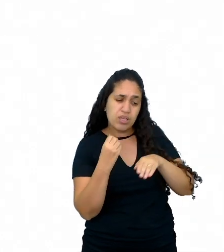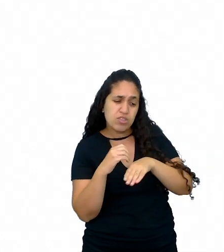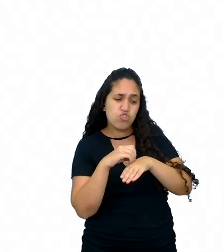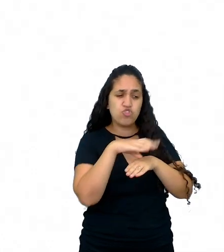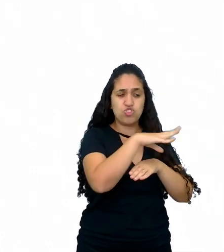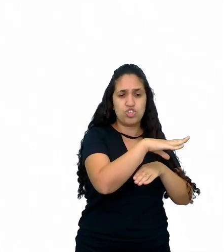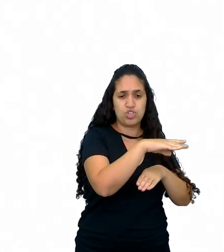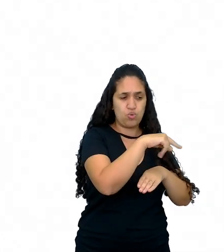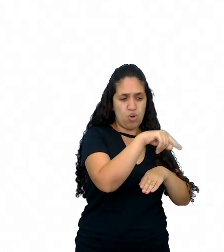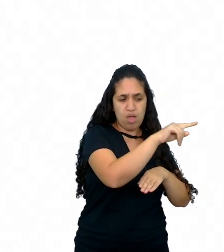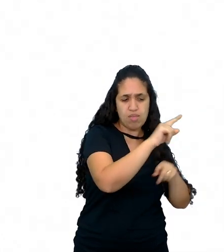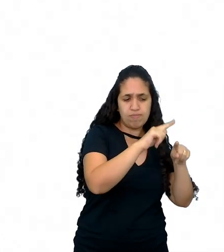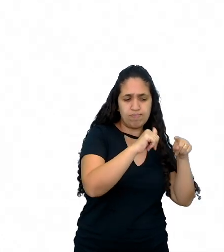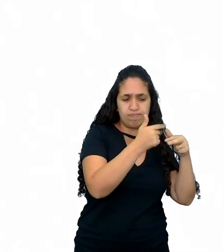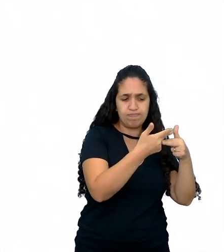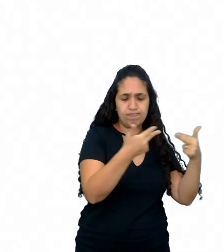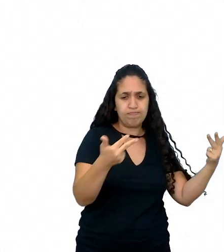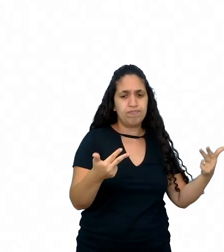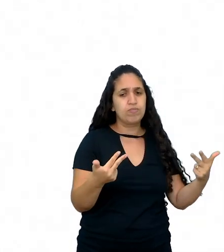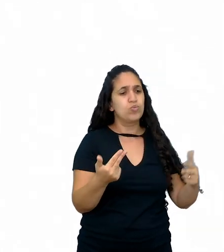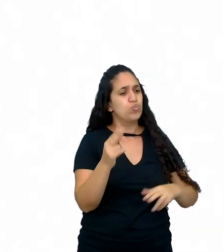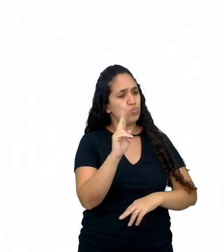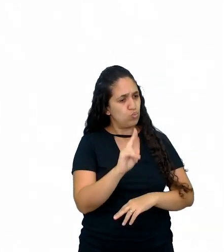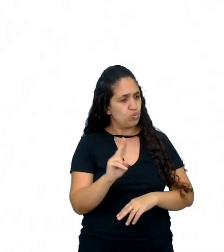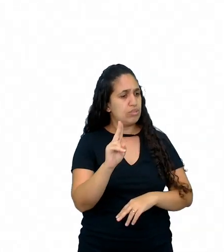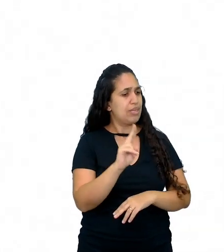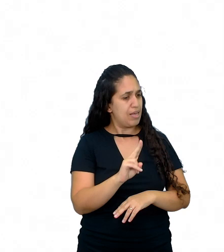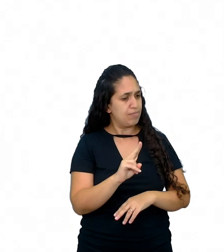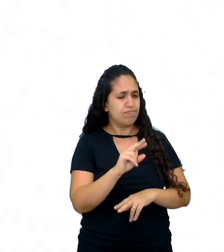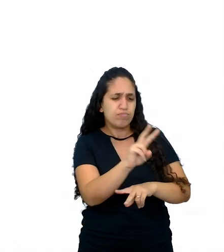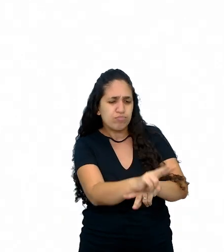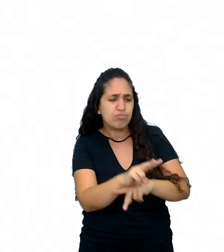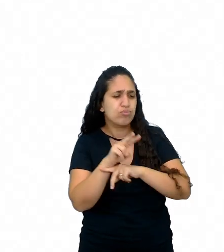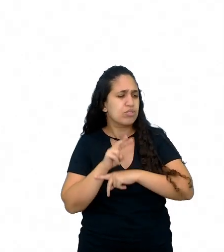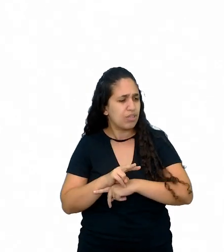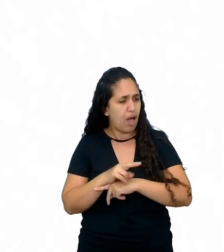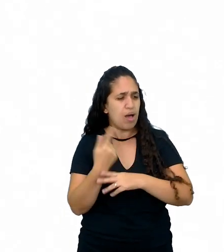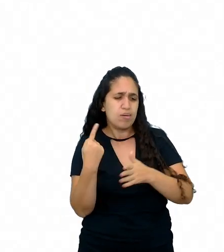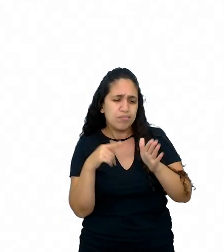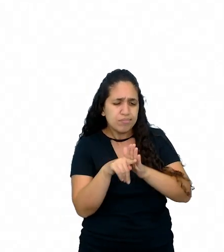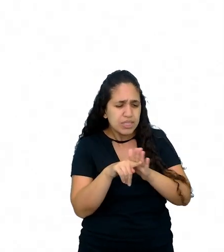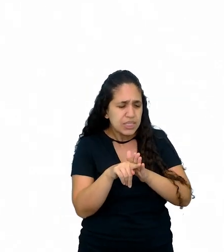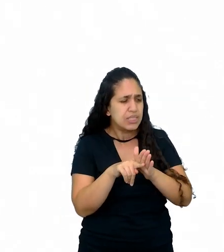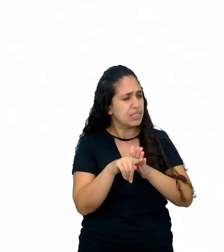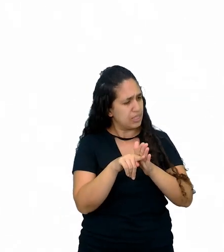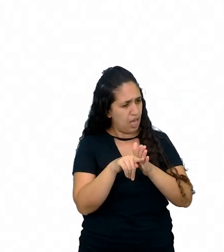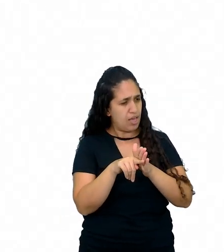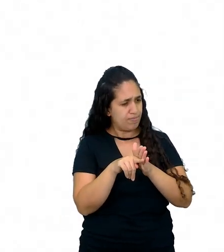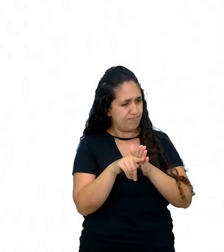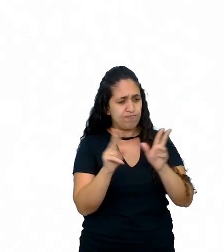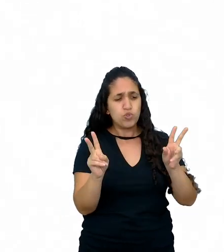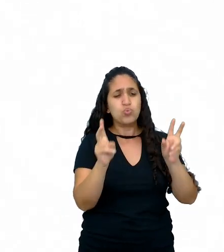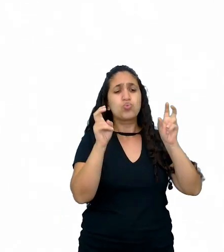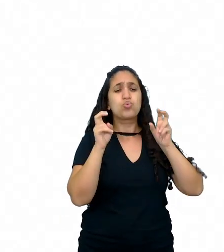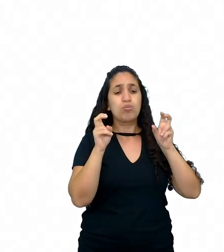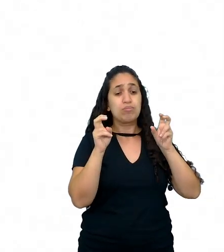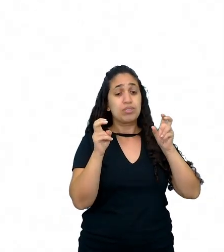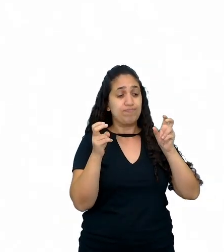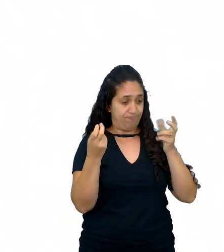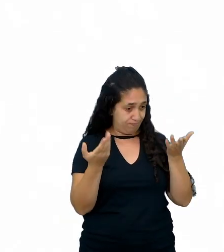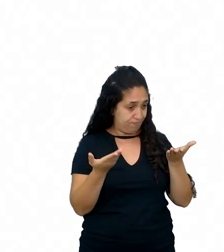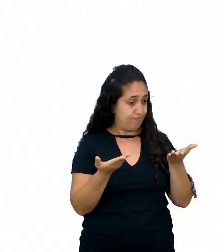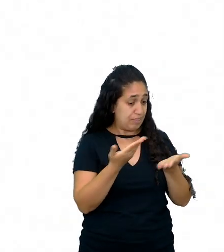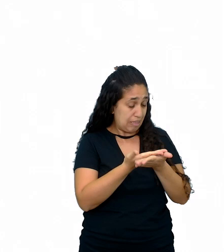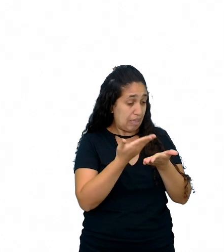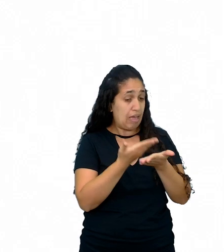estudantes alguns materiais, para que eles possam ir buscar, pesquisar sobre o que a gente vai estar falando